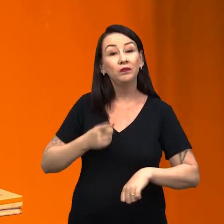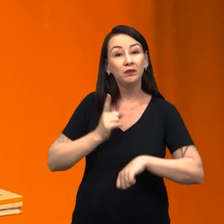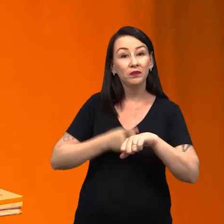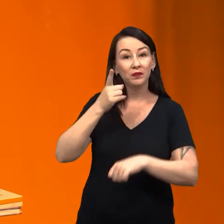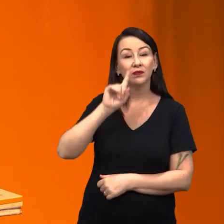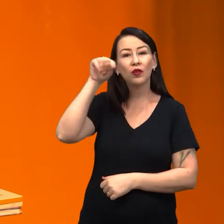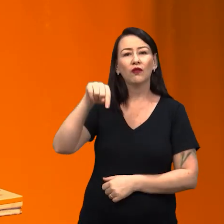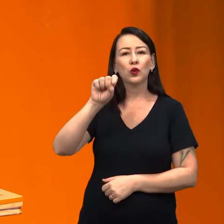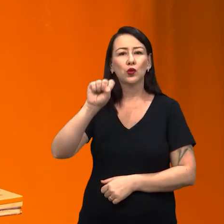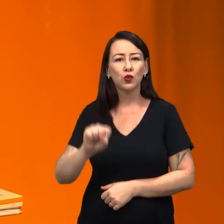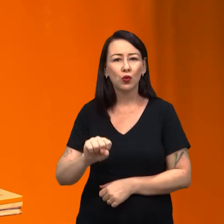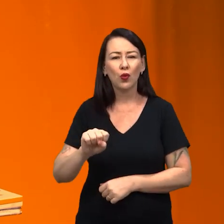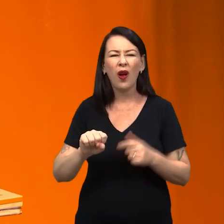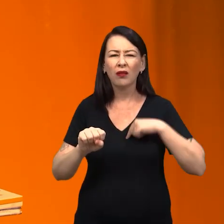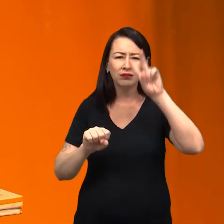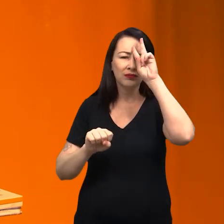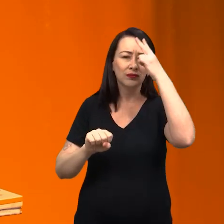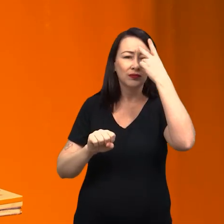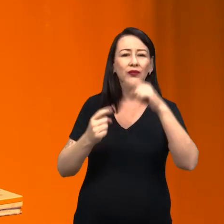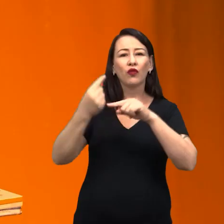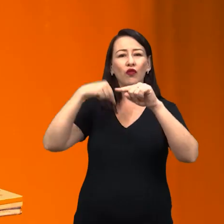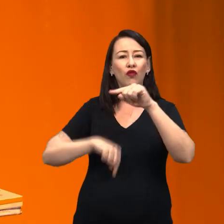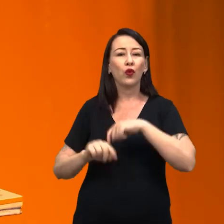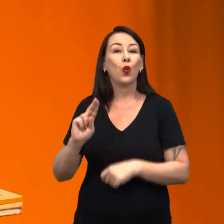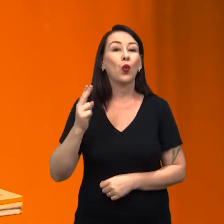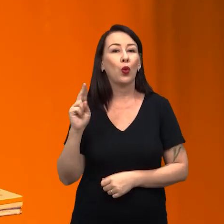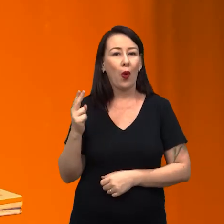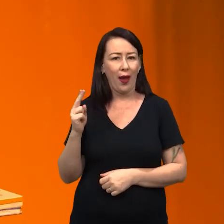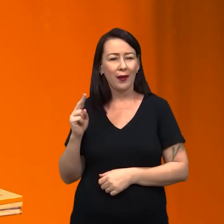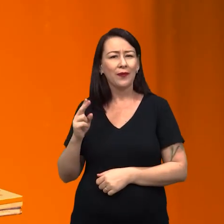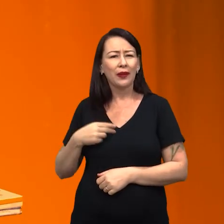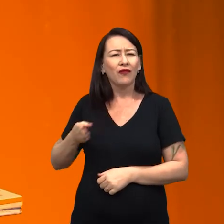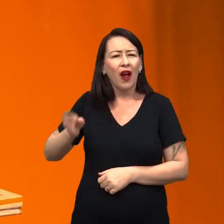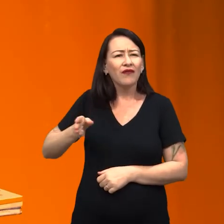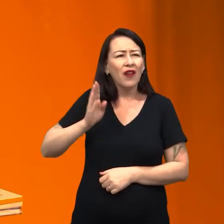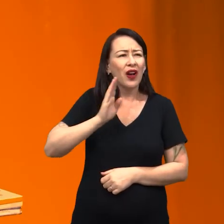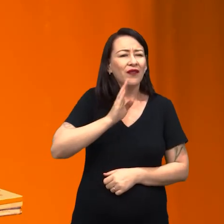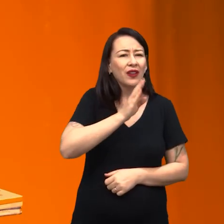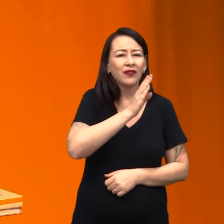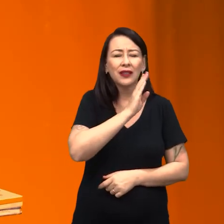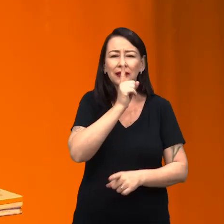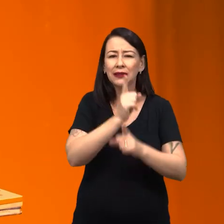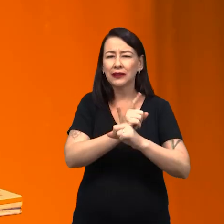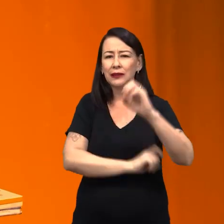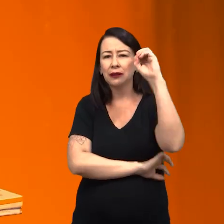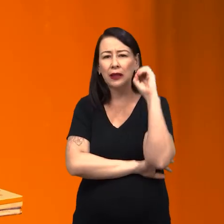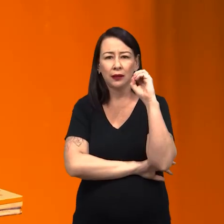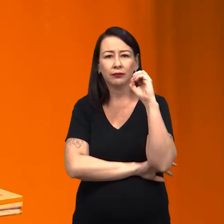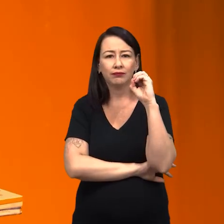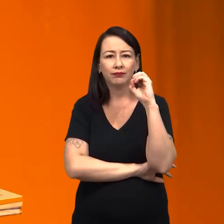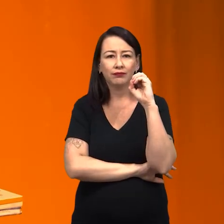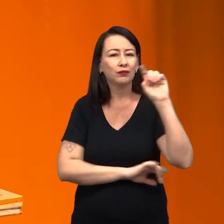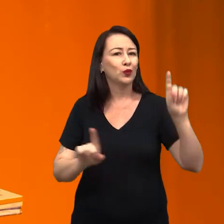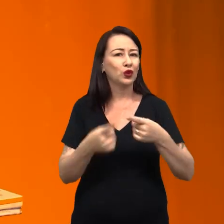Uruguai. Cortei o Uruguai de ponta a ponta e não achei uma cantiga.